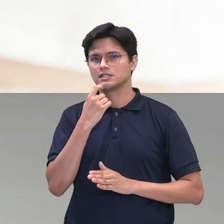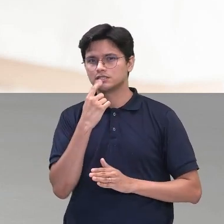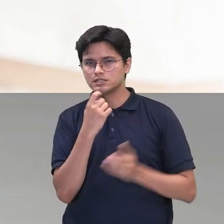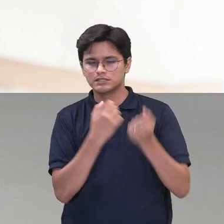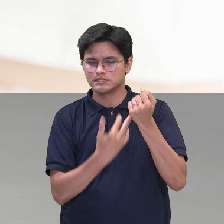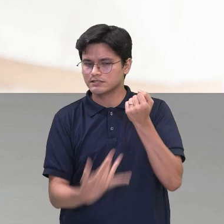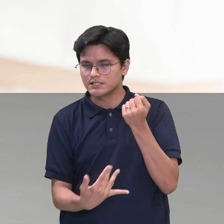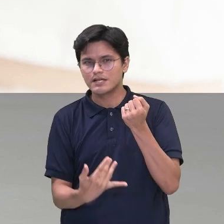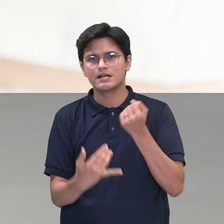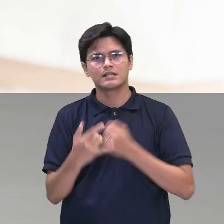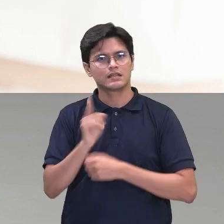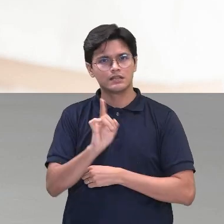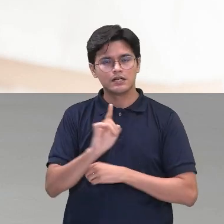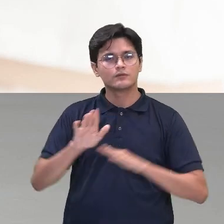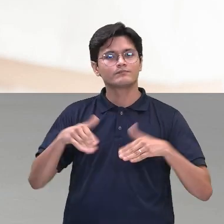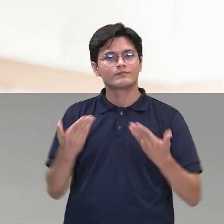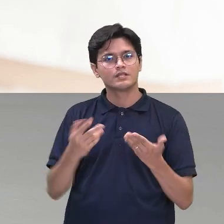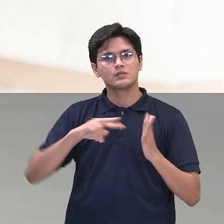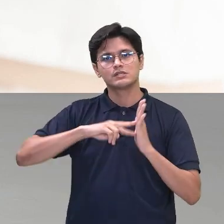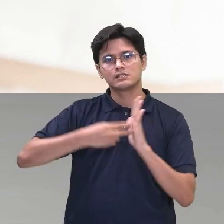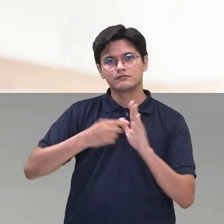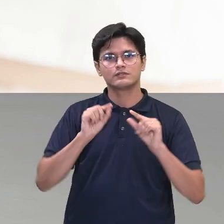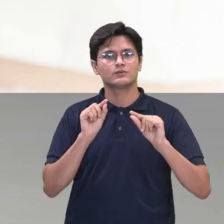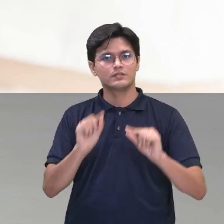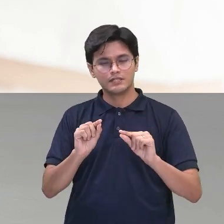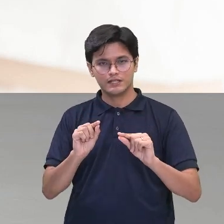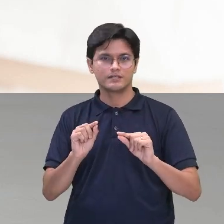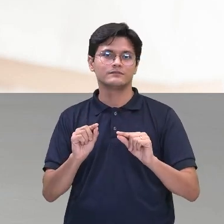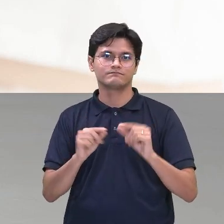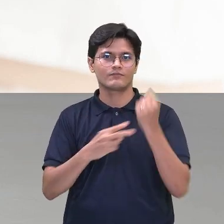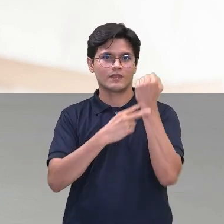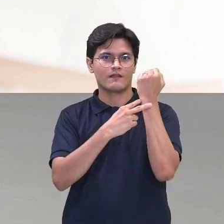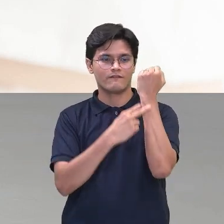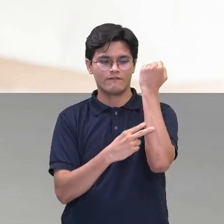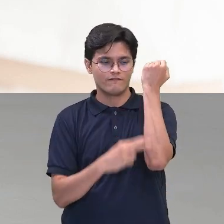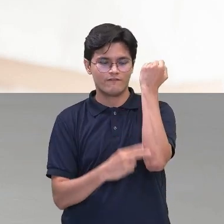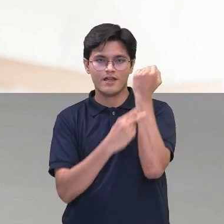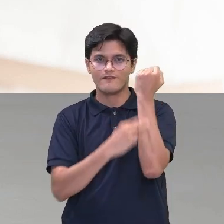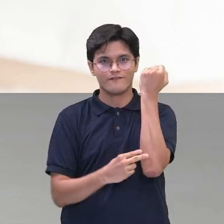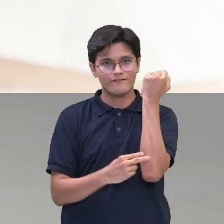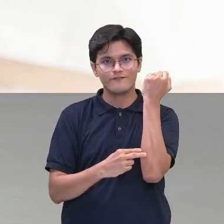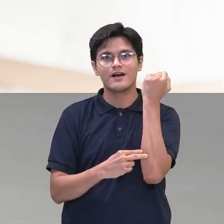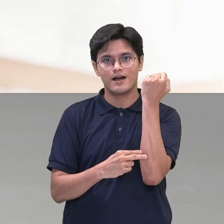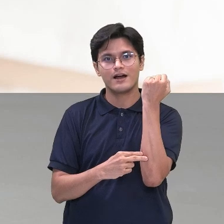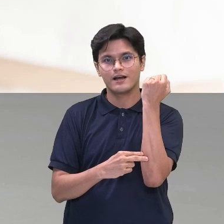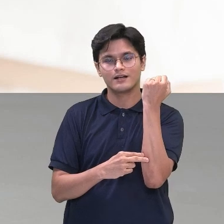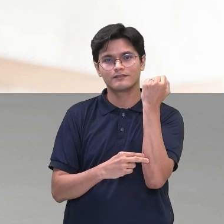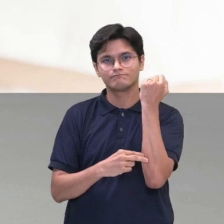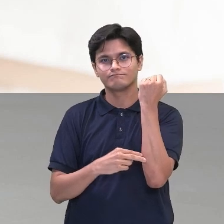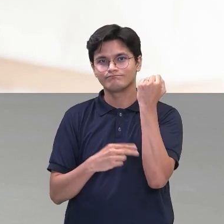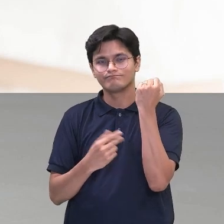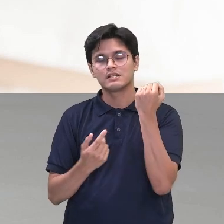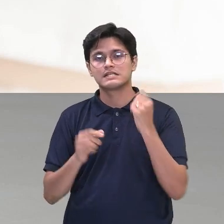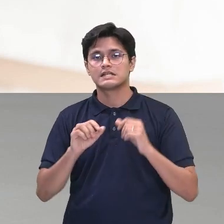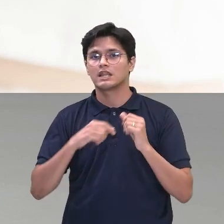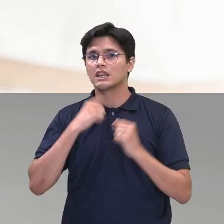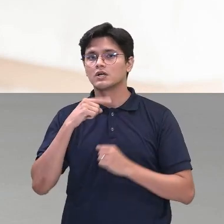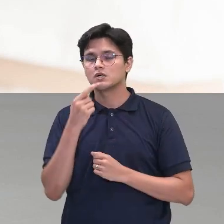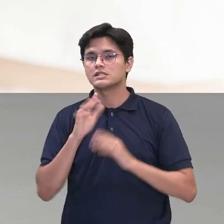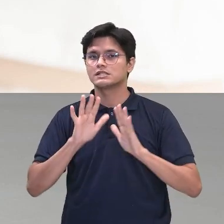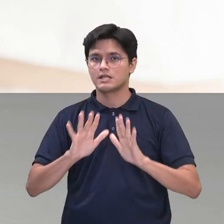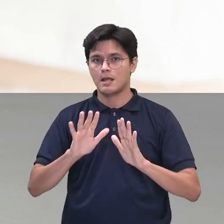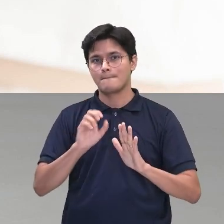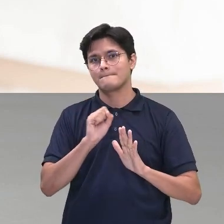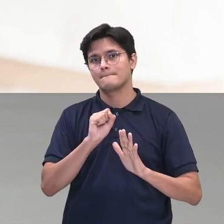tão grave assim, né? Porque você atingiu somente o tecido epitelial. E não sangrou por causa daquela característica do